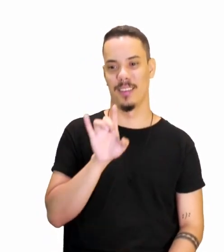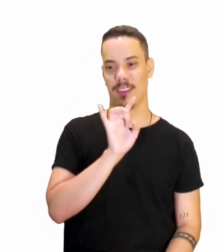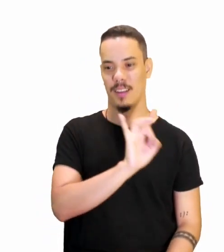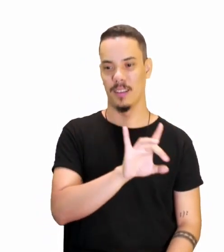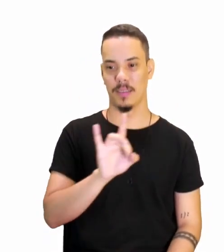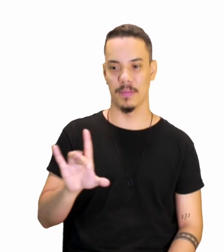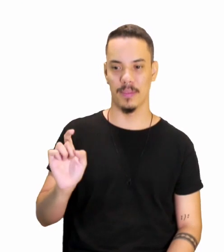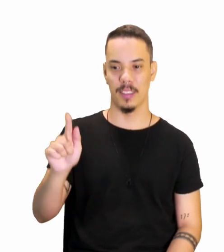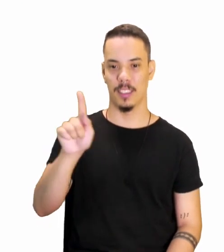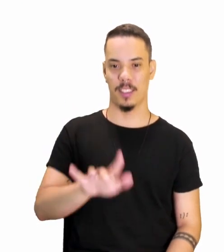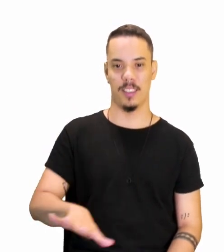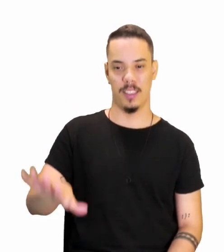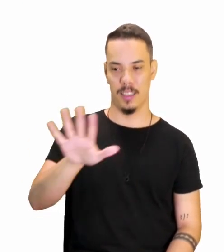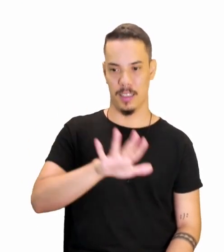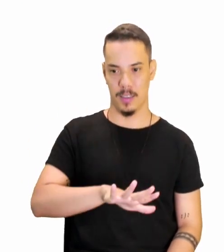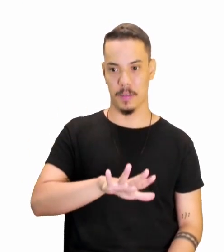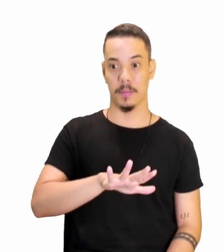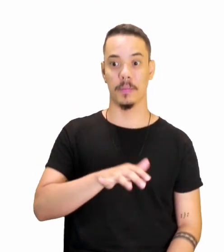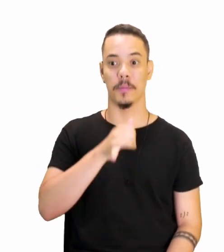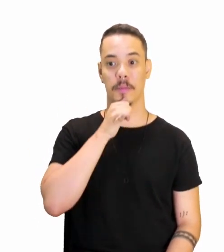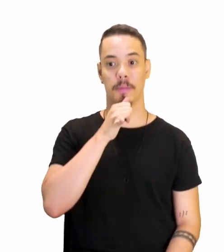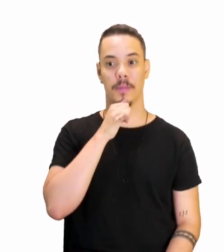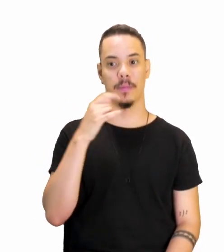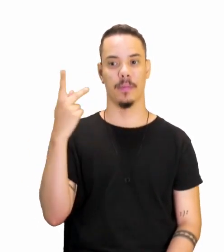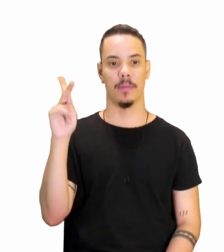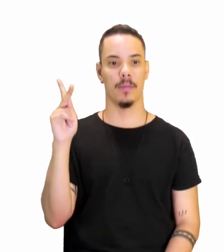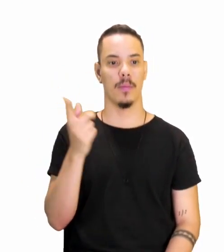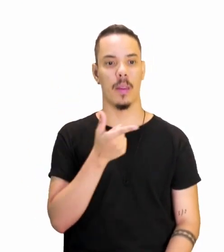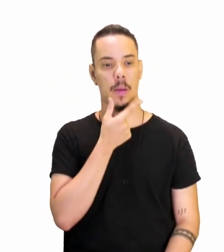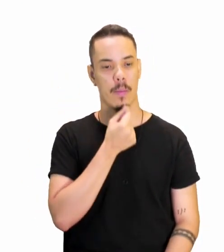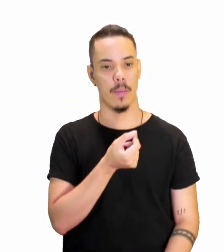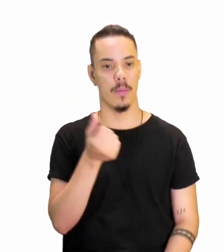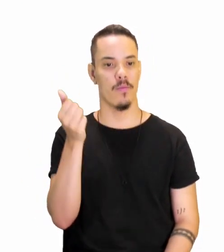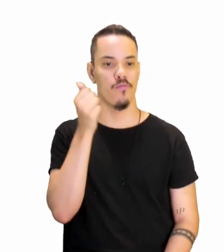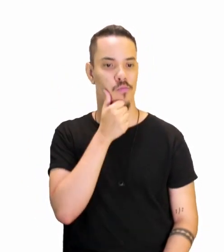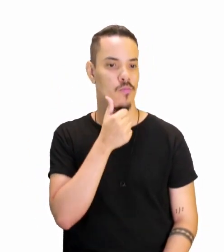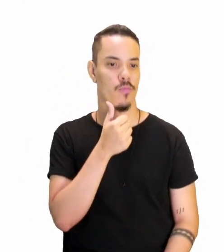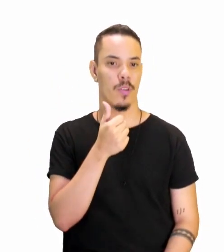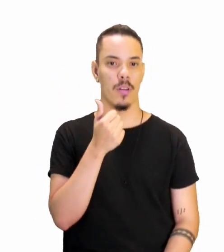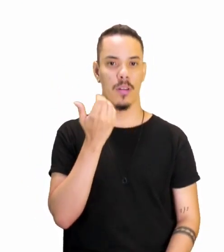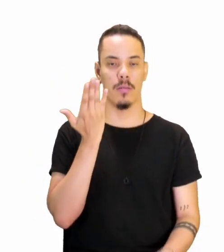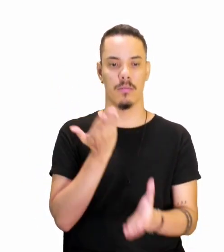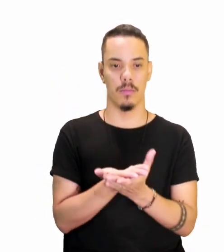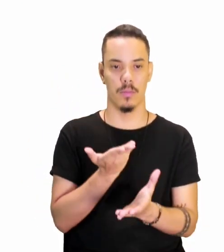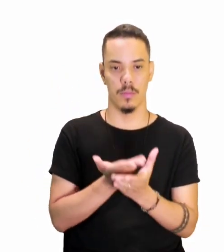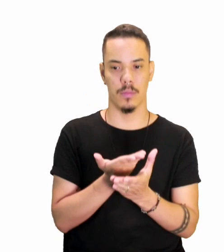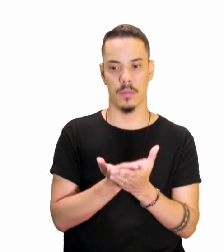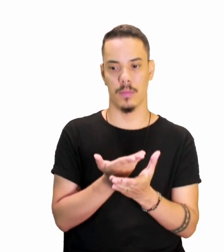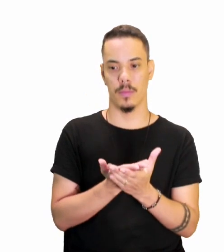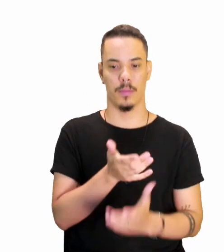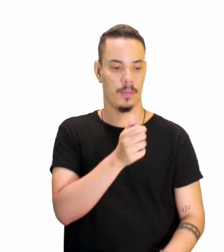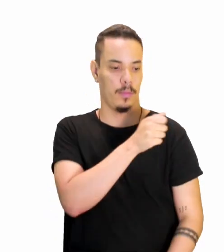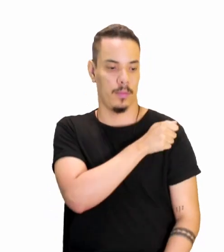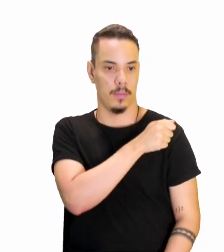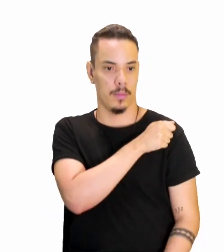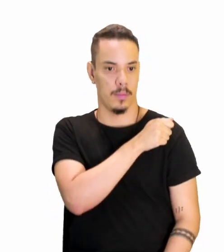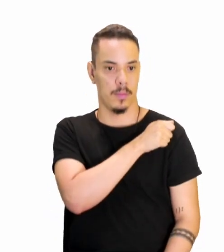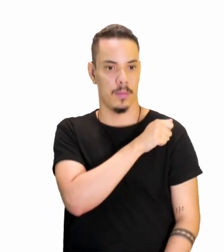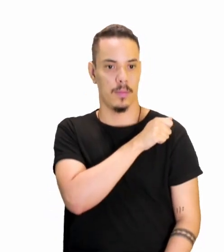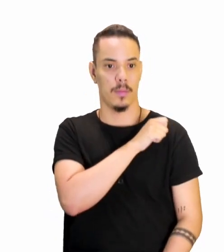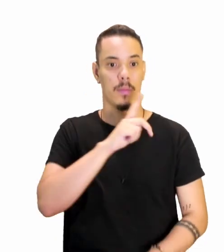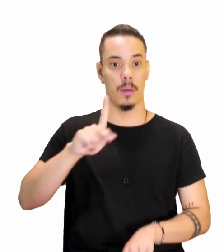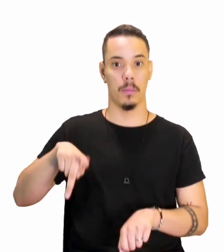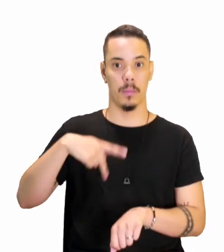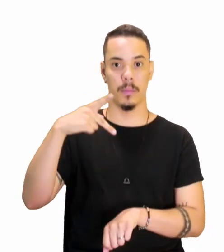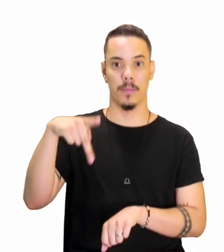modo geral. No caso aqui, homem, mulher, rapaz, estudante, tá?